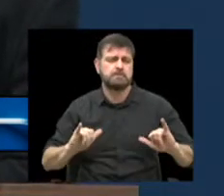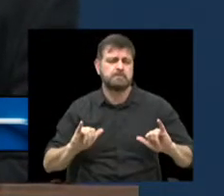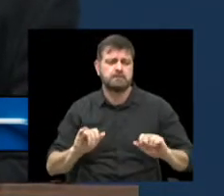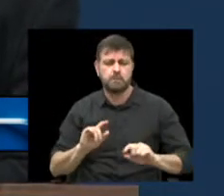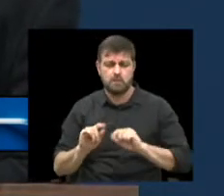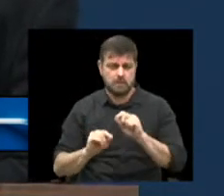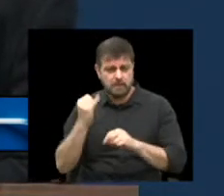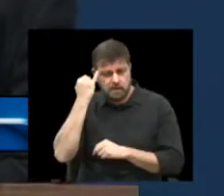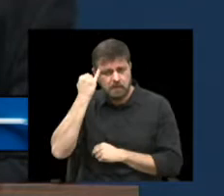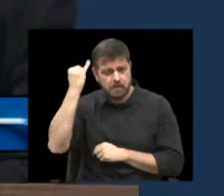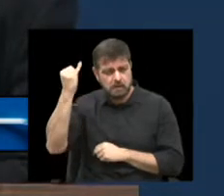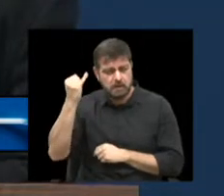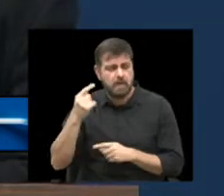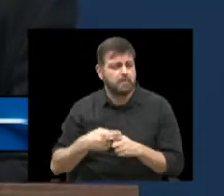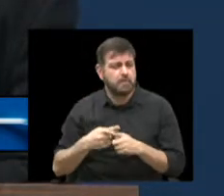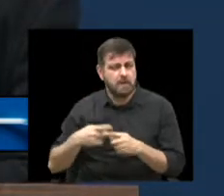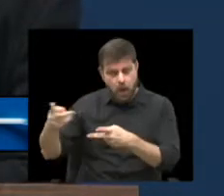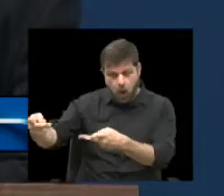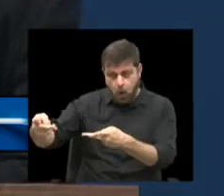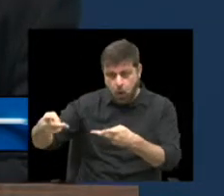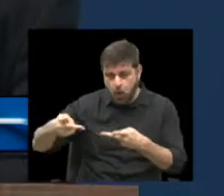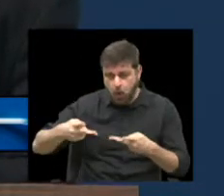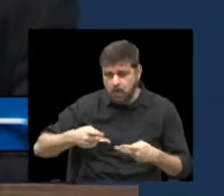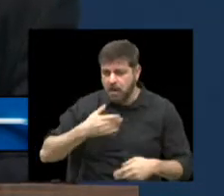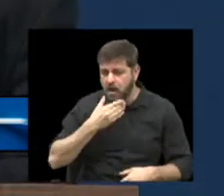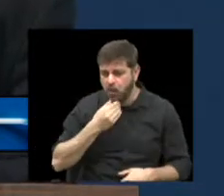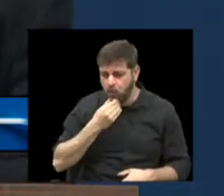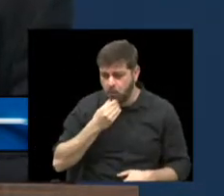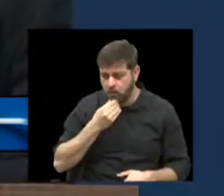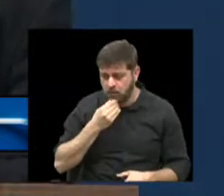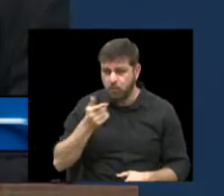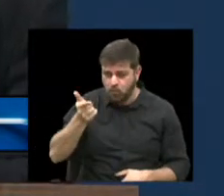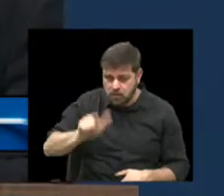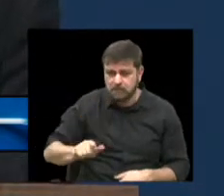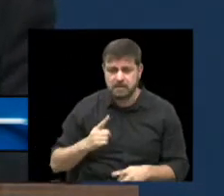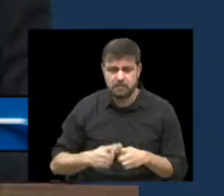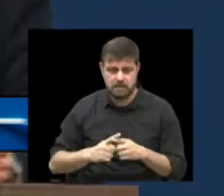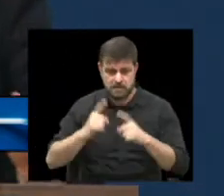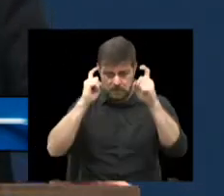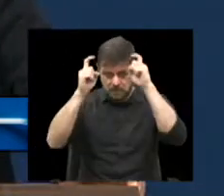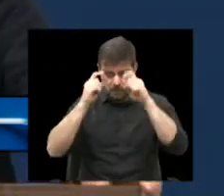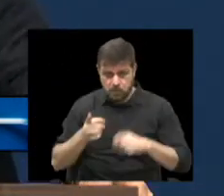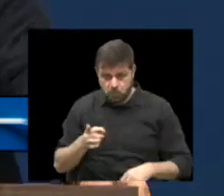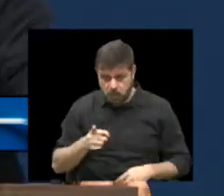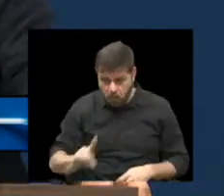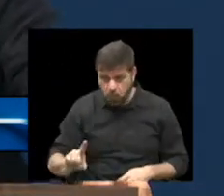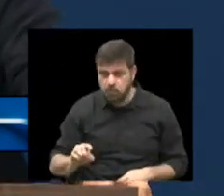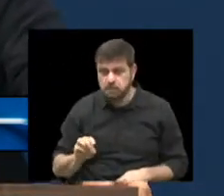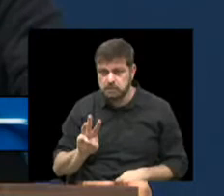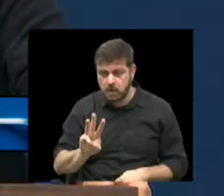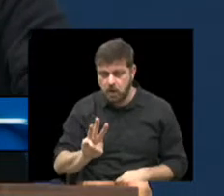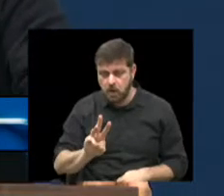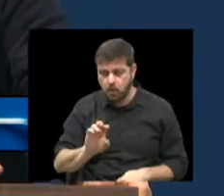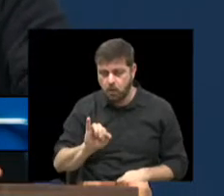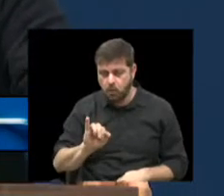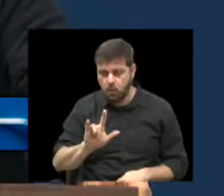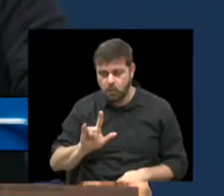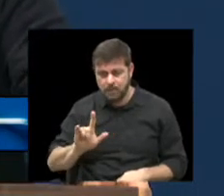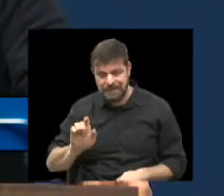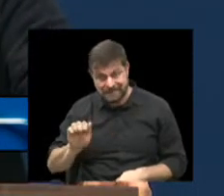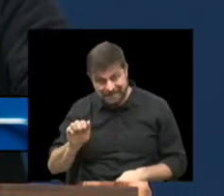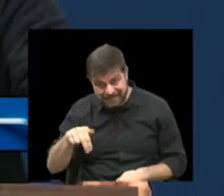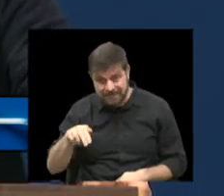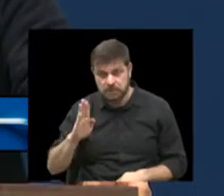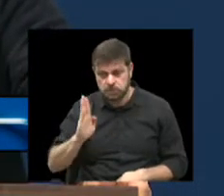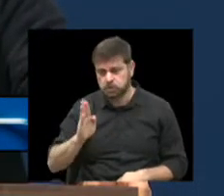a ideia em trazê-lo novamente, já que na última reunião o diretor William já esteve presente,